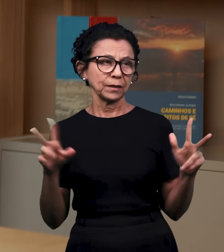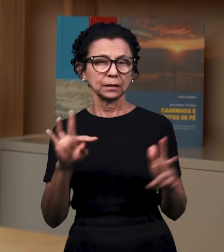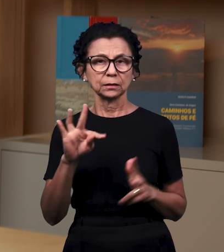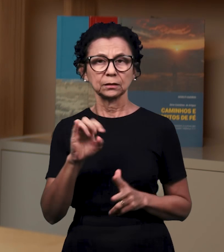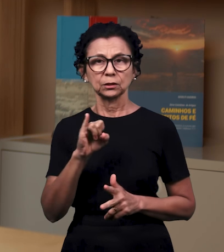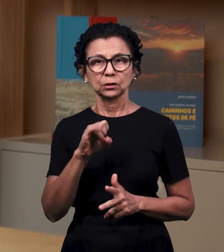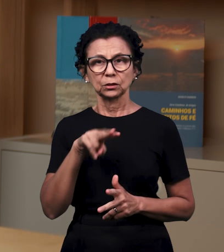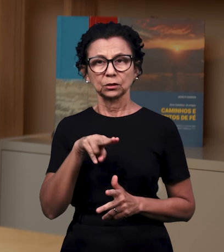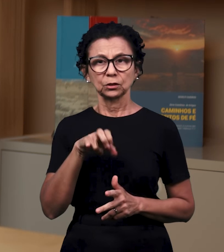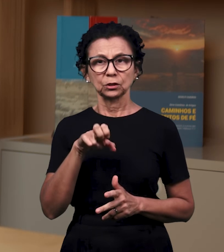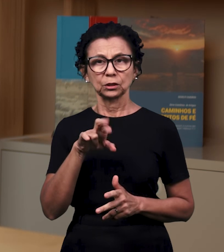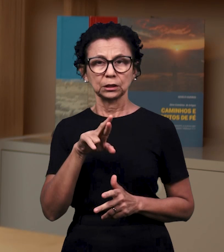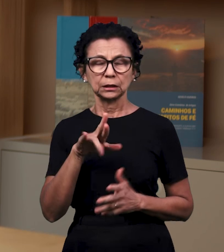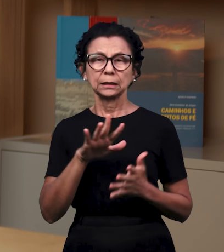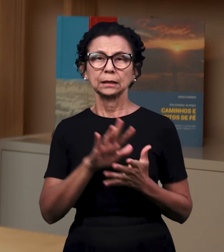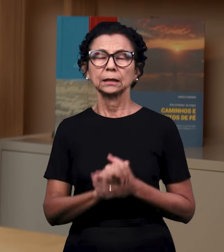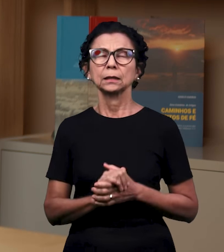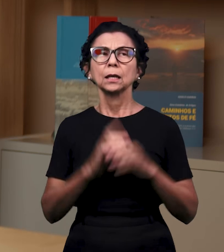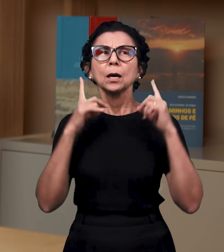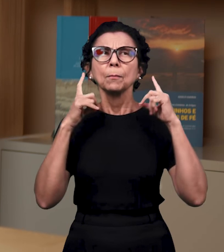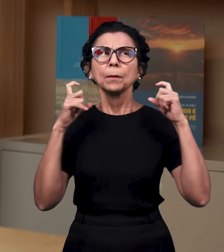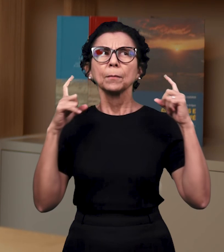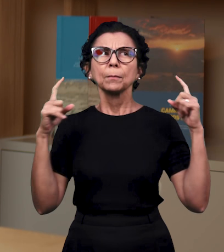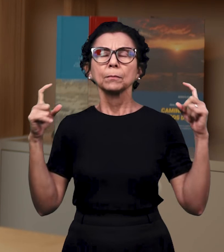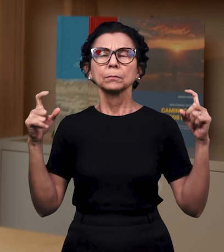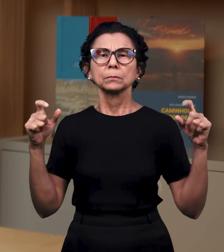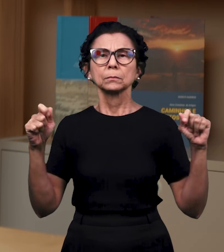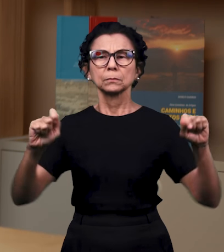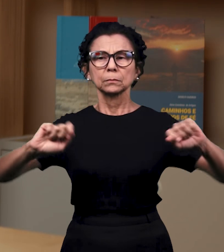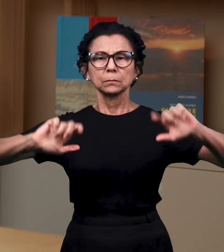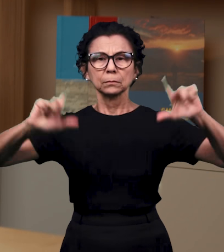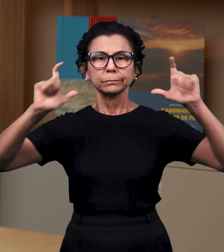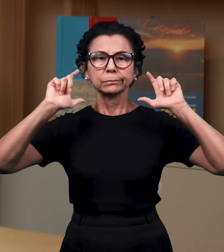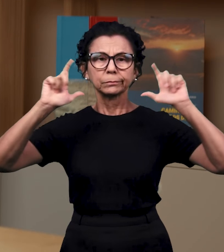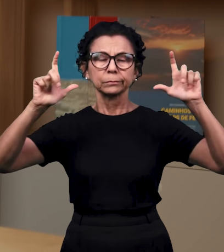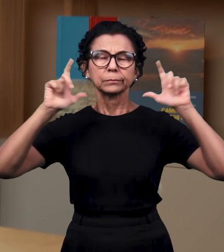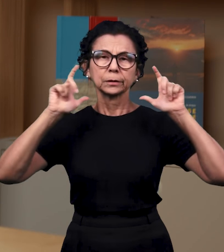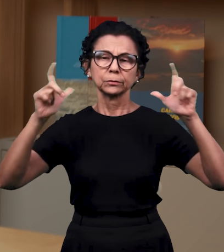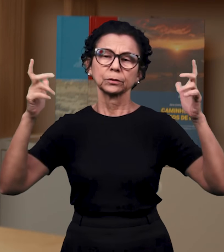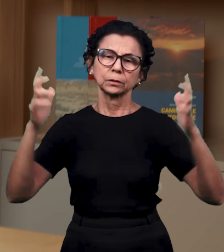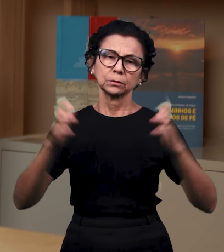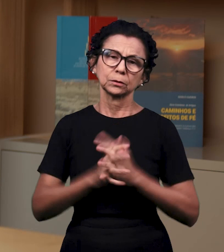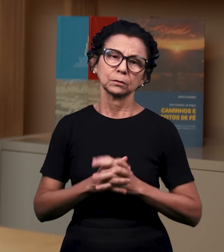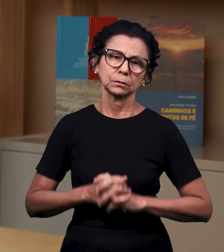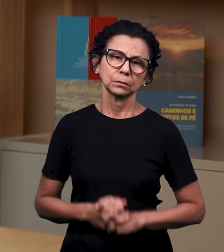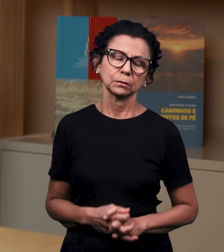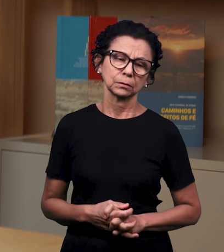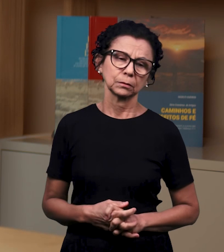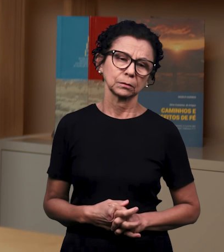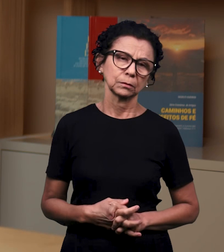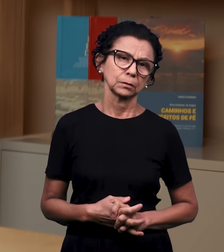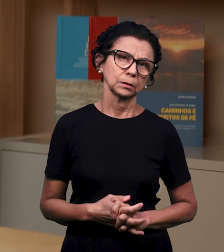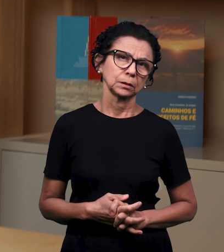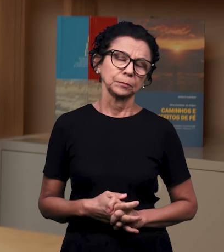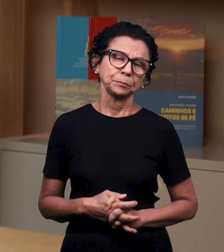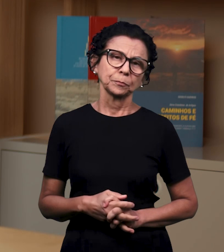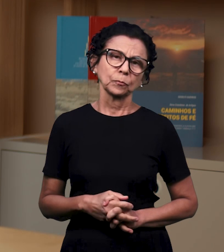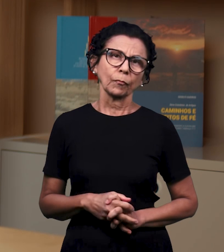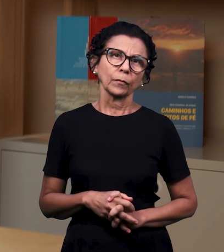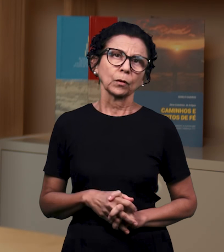a trombeta retinindo, era um momento de despertamento. A trombeta sem retinir, ou